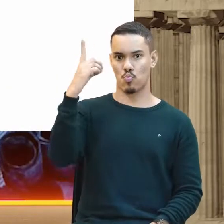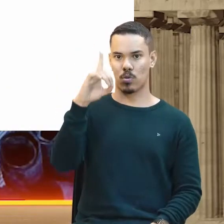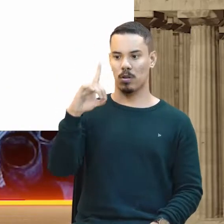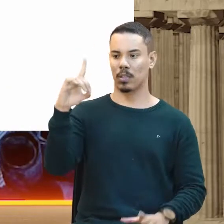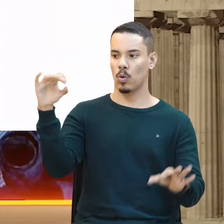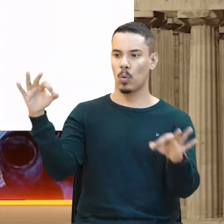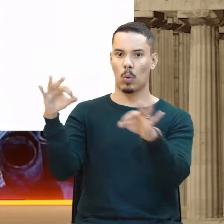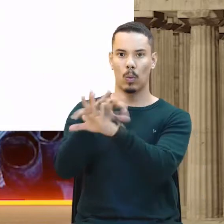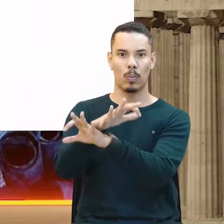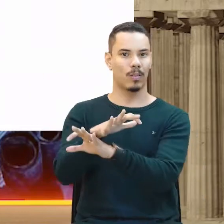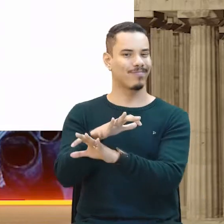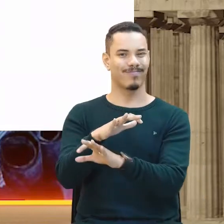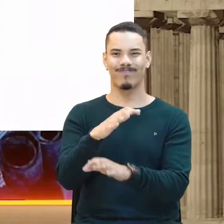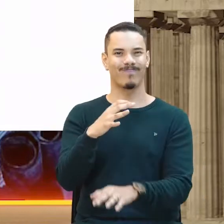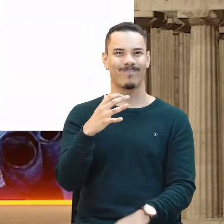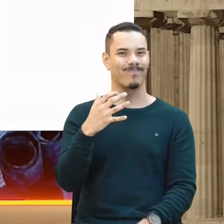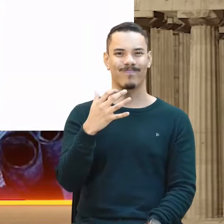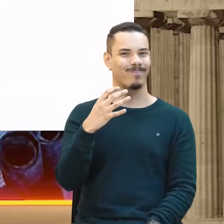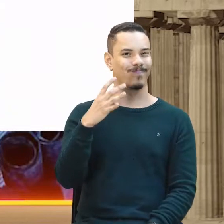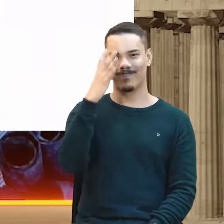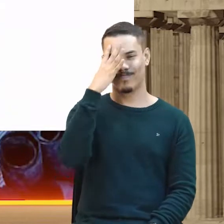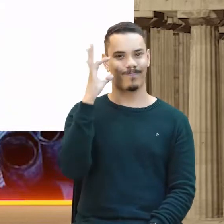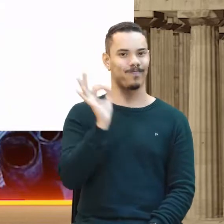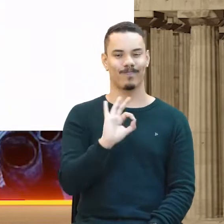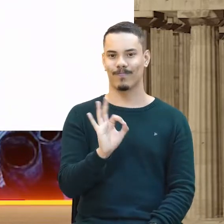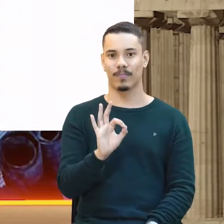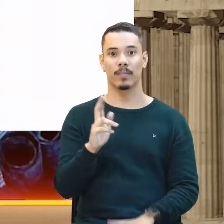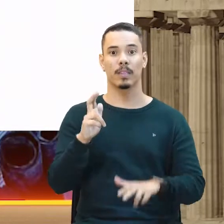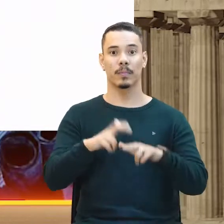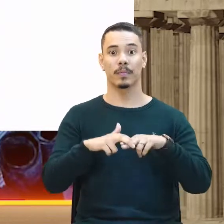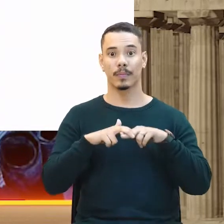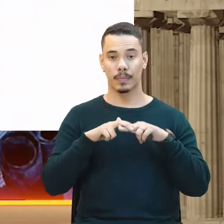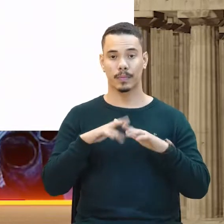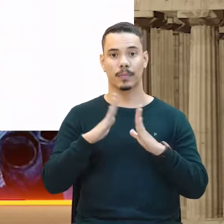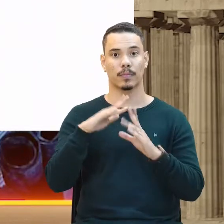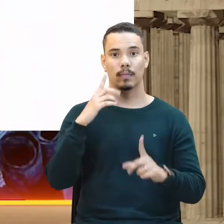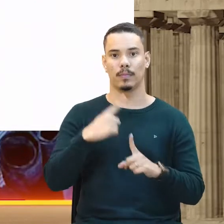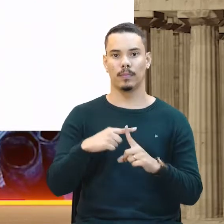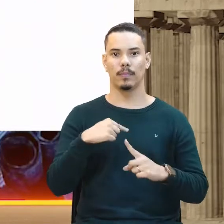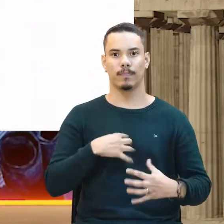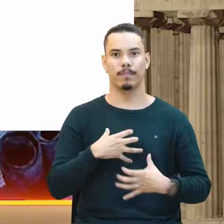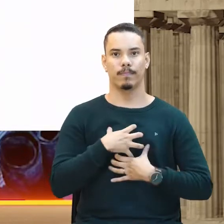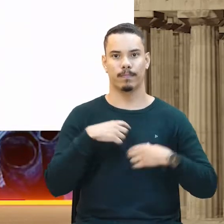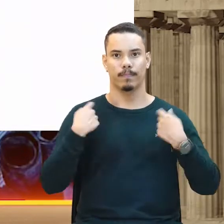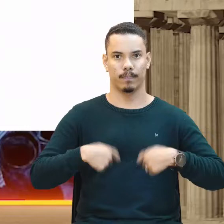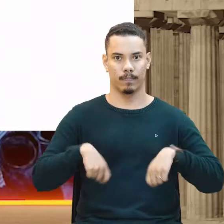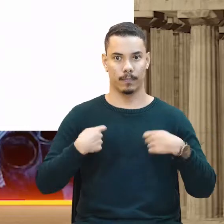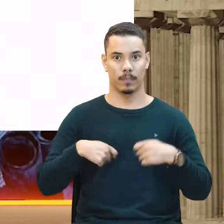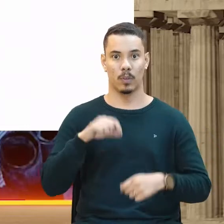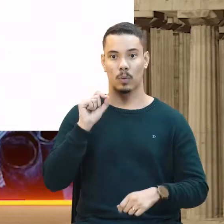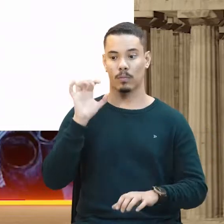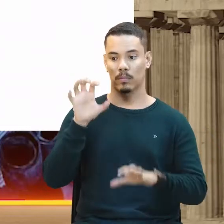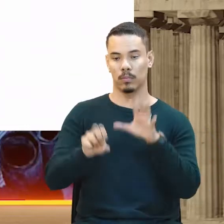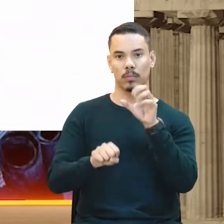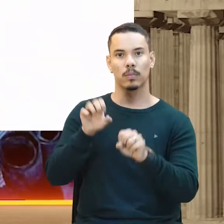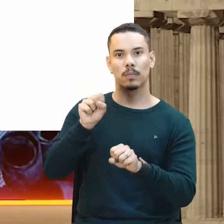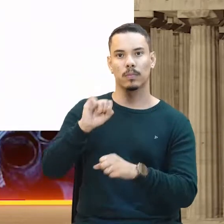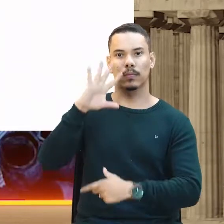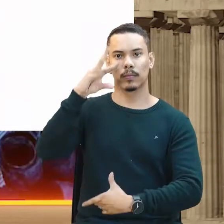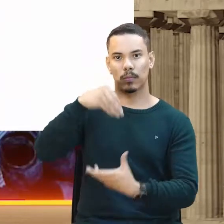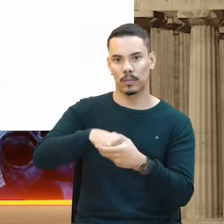essa noção. Então a igreja, ela sente a necessidade de buscar dentro